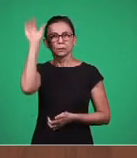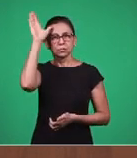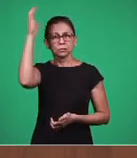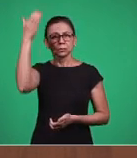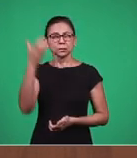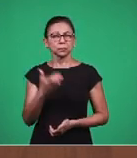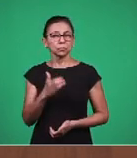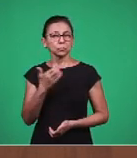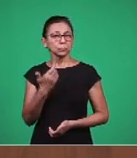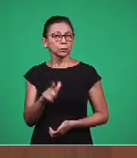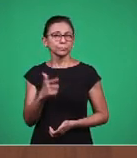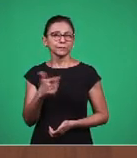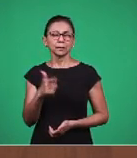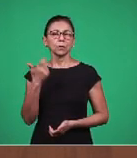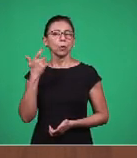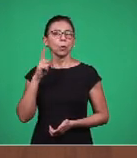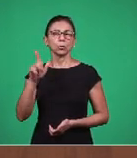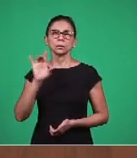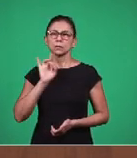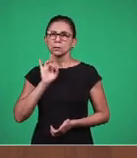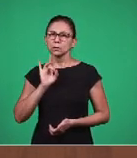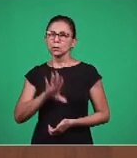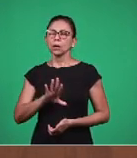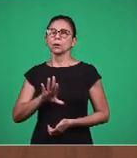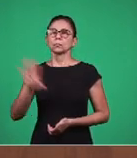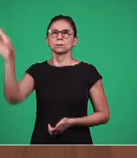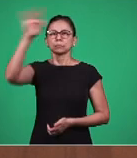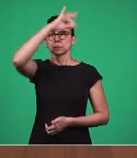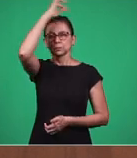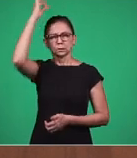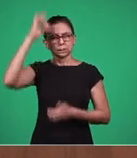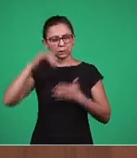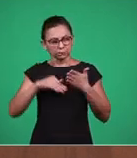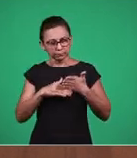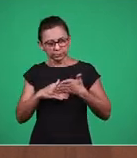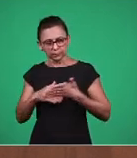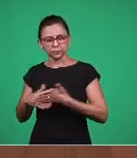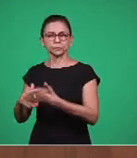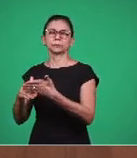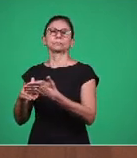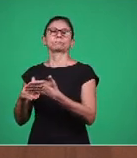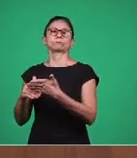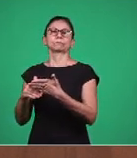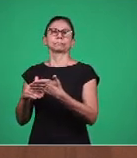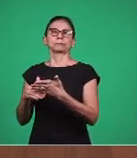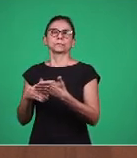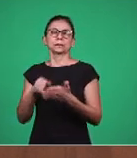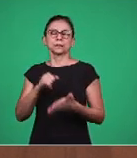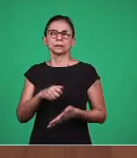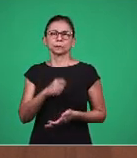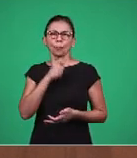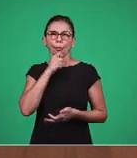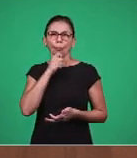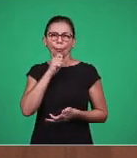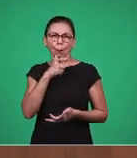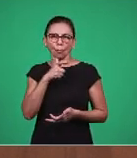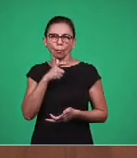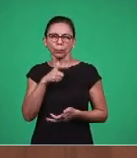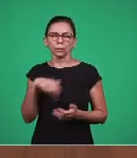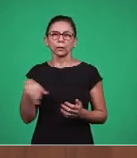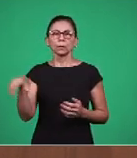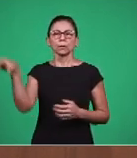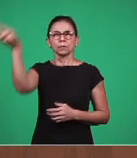o Espírito Santo dirigindo essa igreja para esse momento, tudo estará perdido. Mas Deus tem